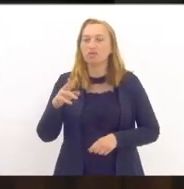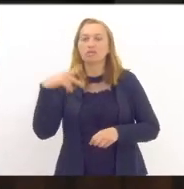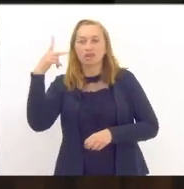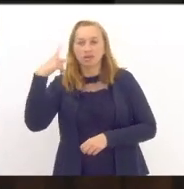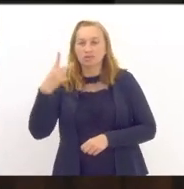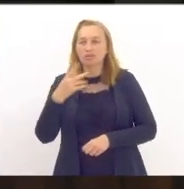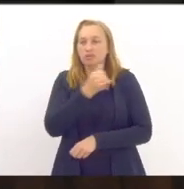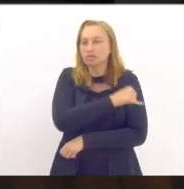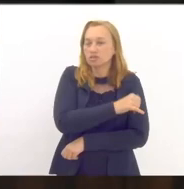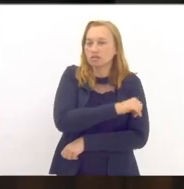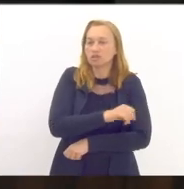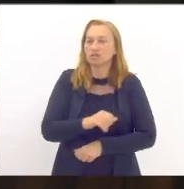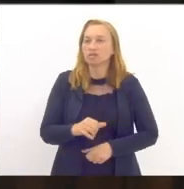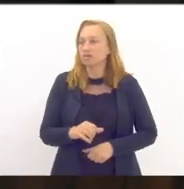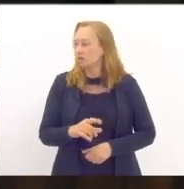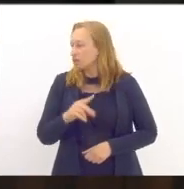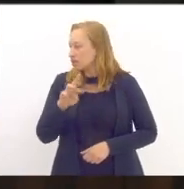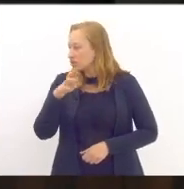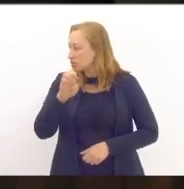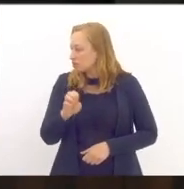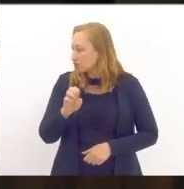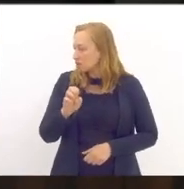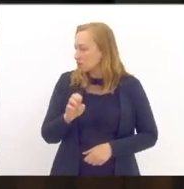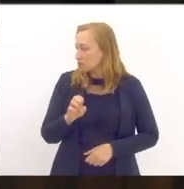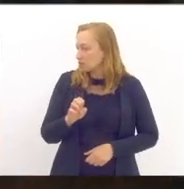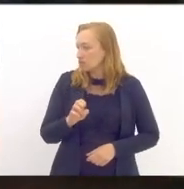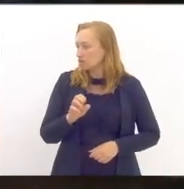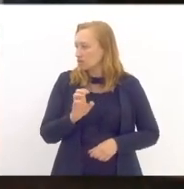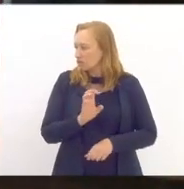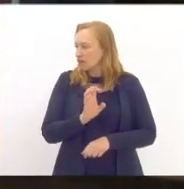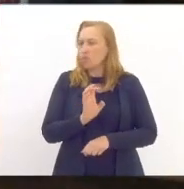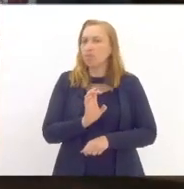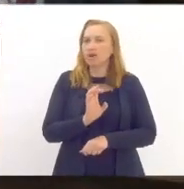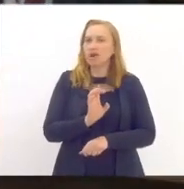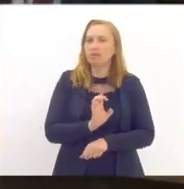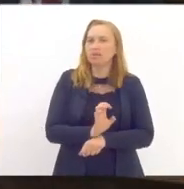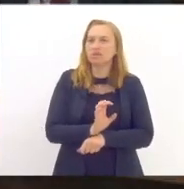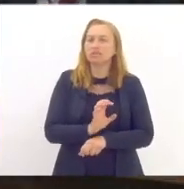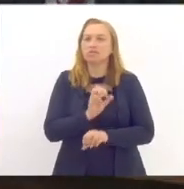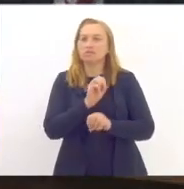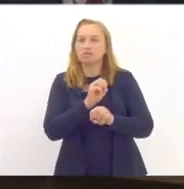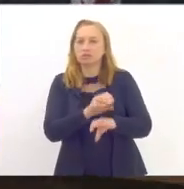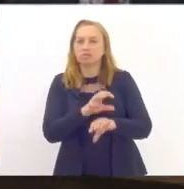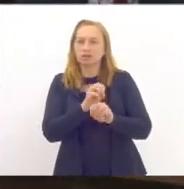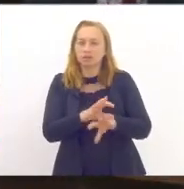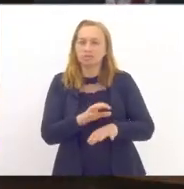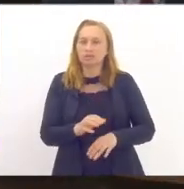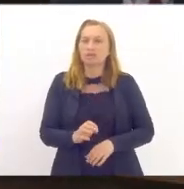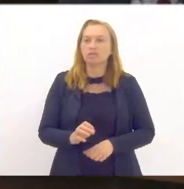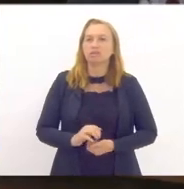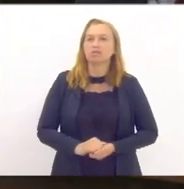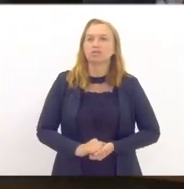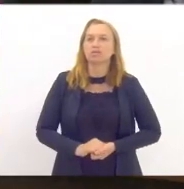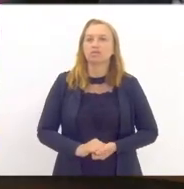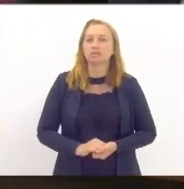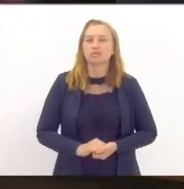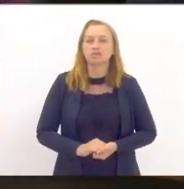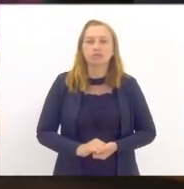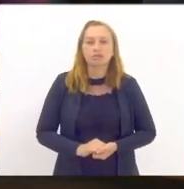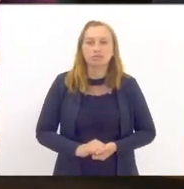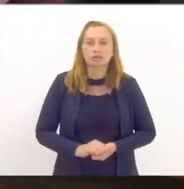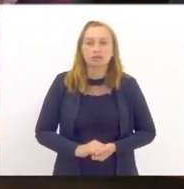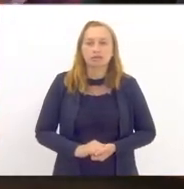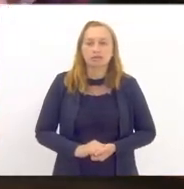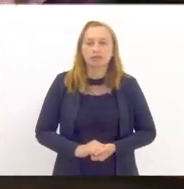capital. Alexandre Vale, secretário de Estado de Educação. Marcelo Ará, vereador do Estado do Rio de Janeiro. Marco